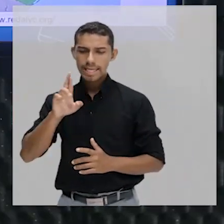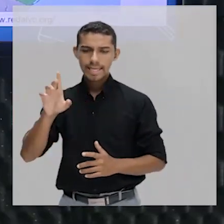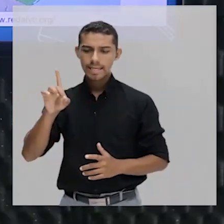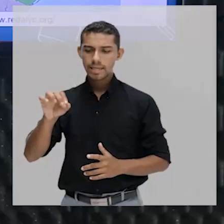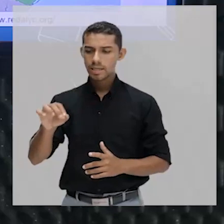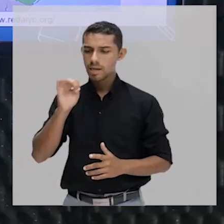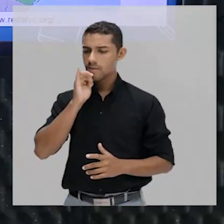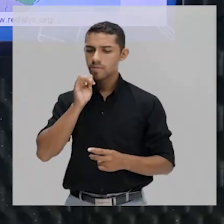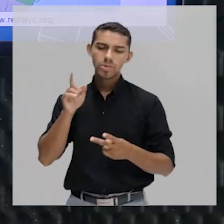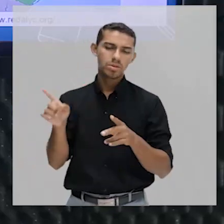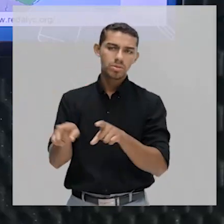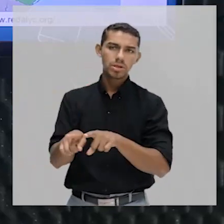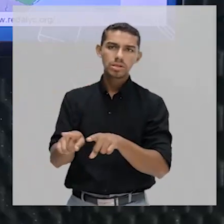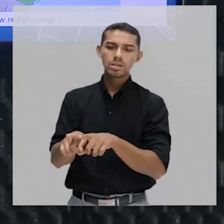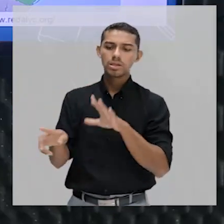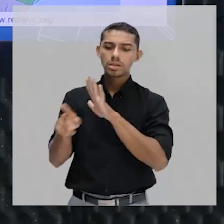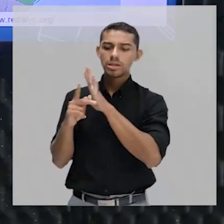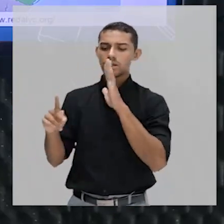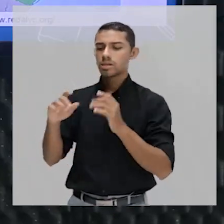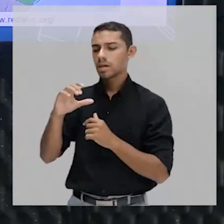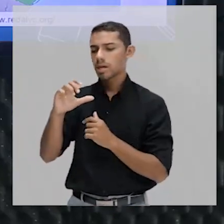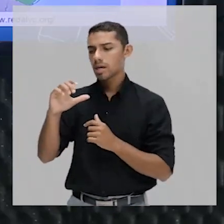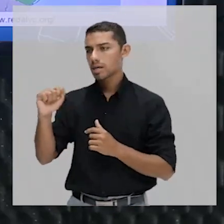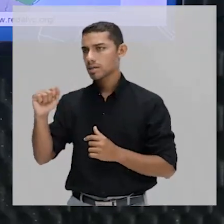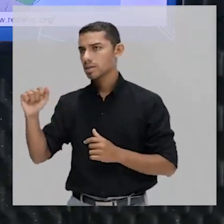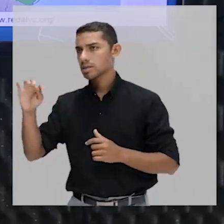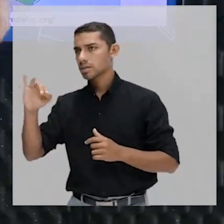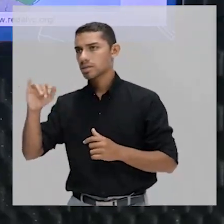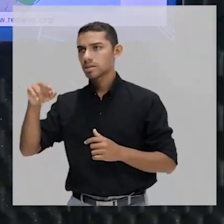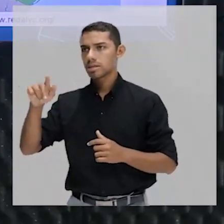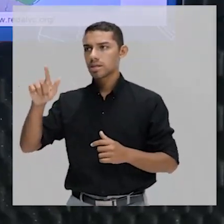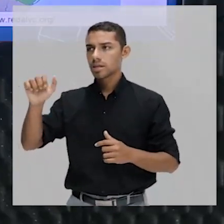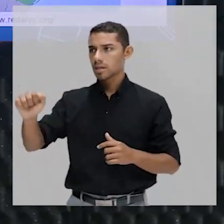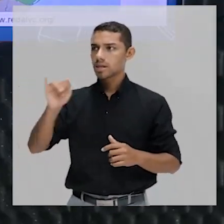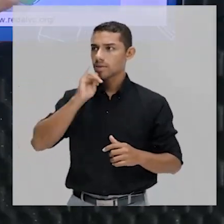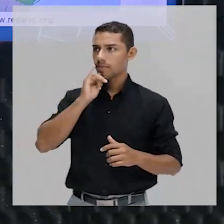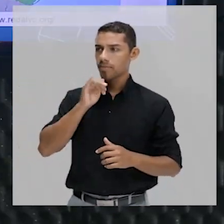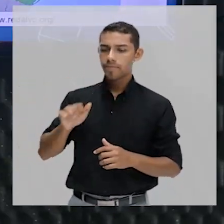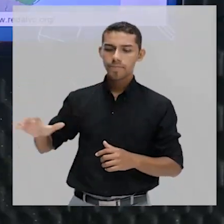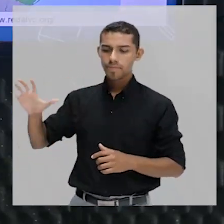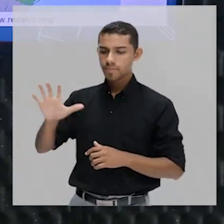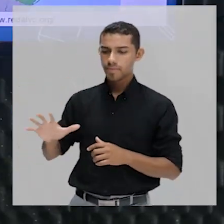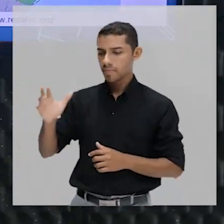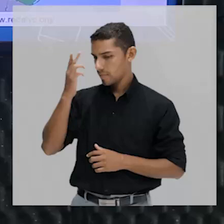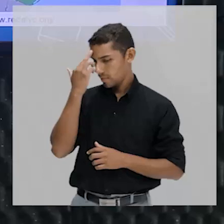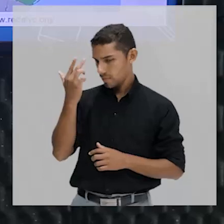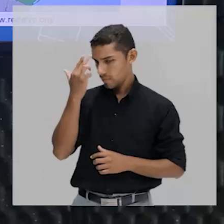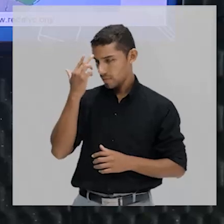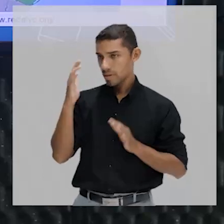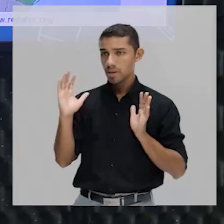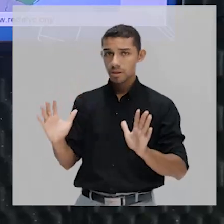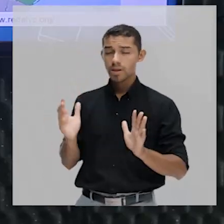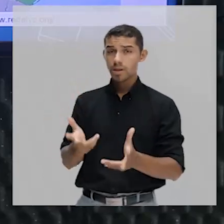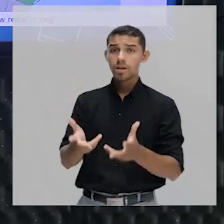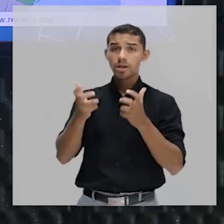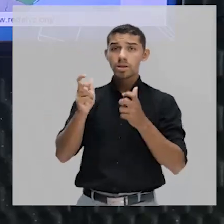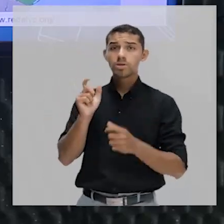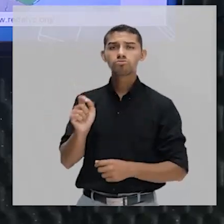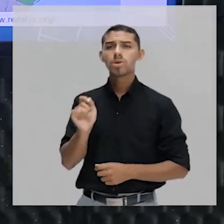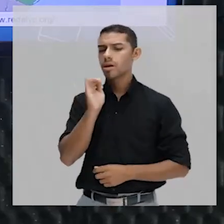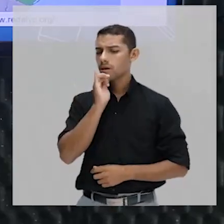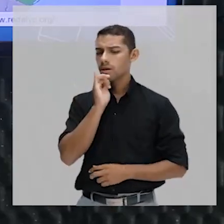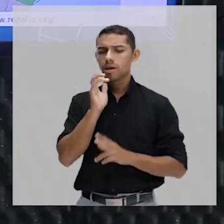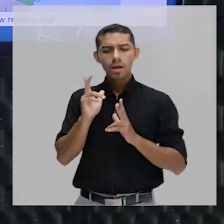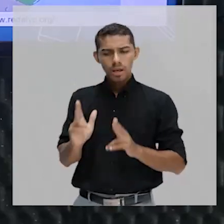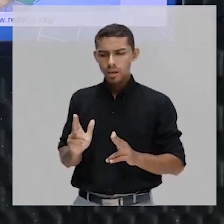ali de Caatinga, né? Eu já tenho questões, por exemplo, econômicas mais próximas dessa região, históricas também. Então percebe que é o